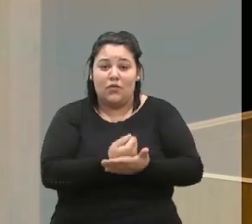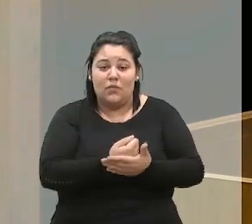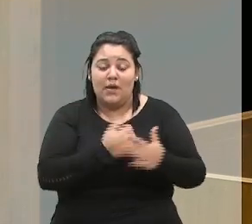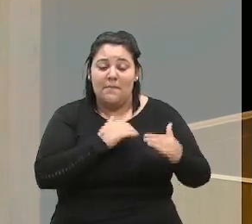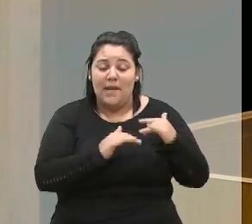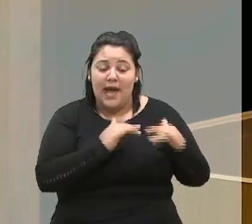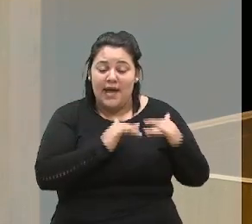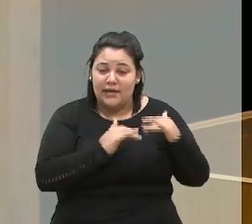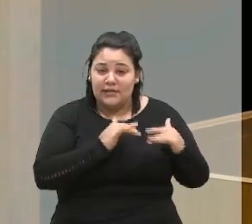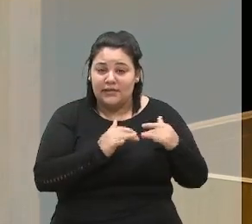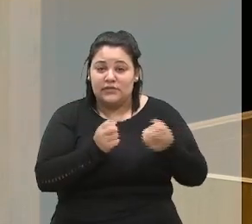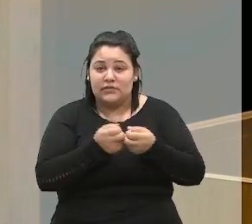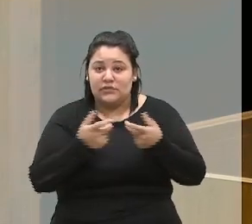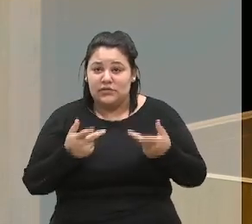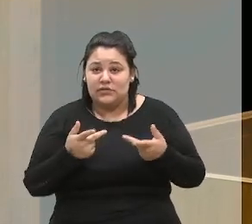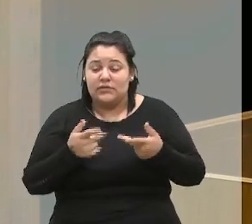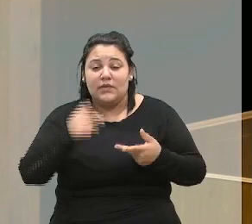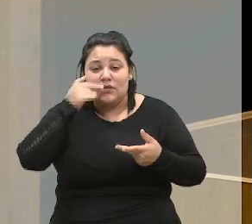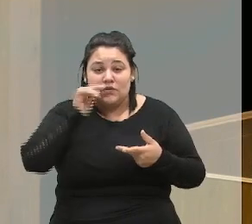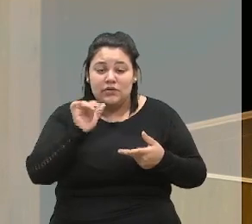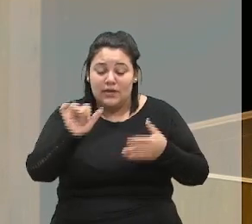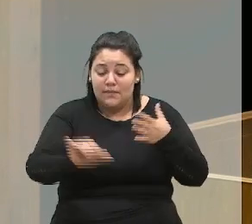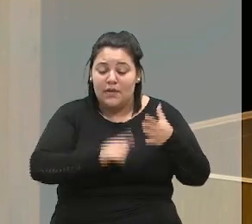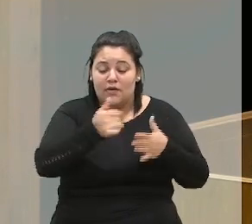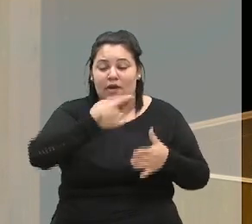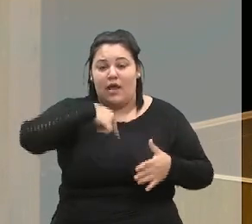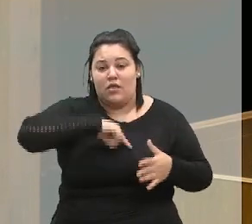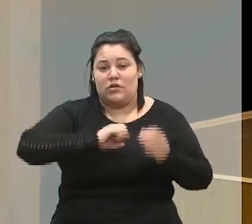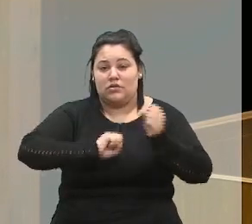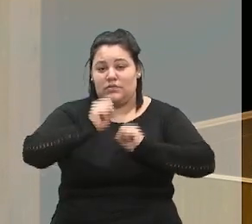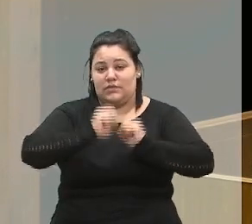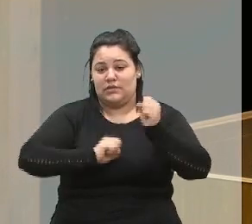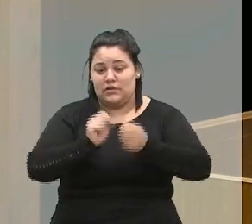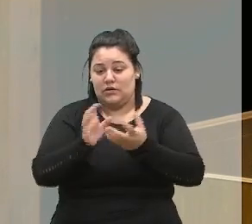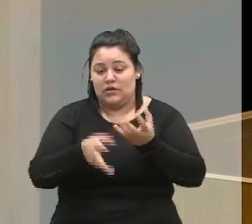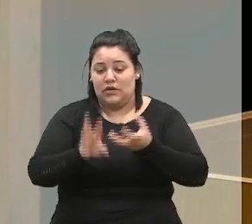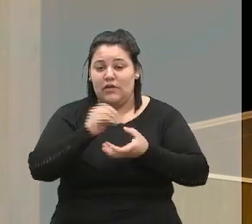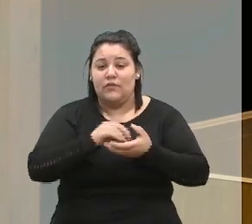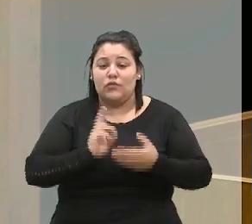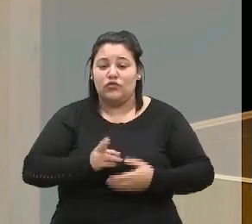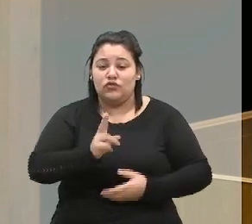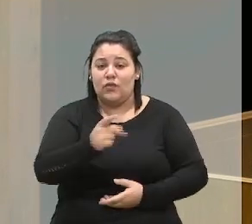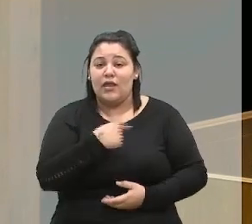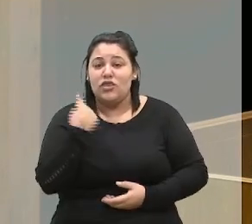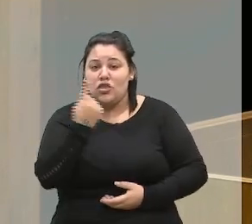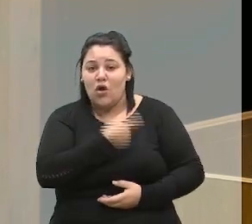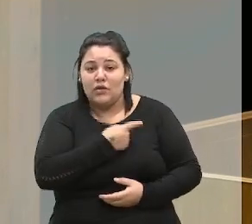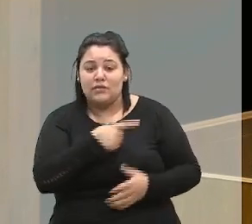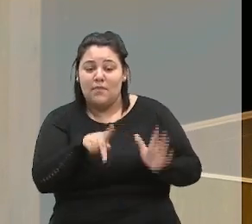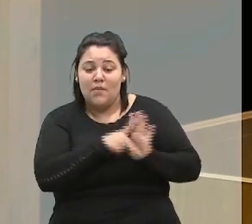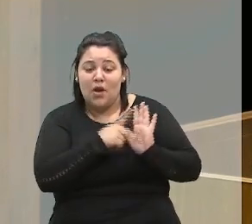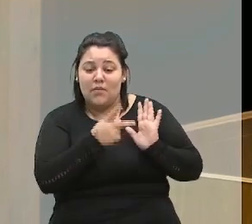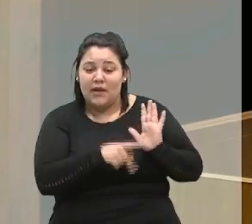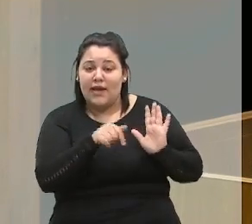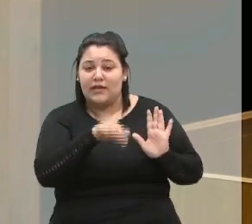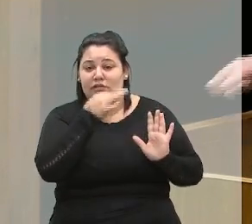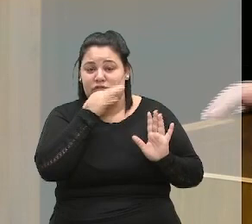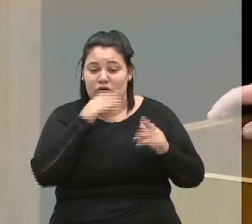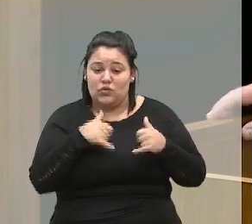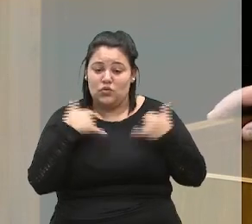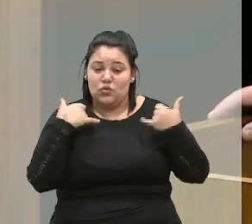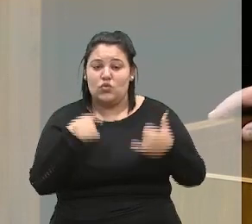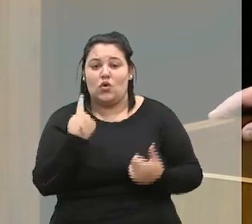equipamento, para melhorar a nossa empresa. Vamos manter a Codeca nossa, da nossa cidade, orgulho